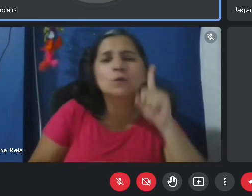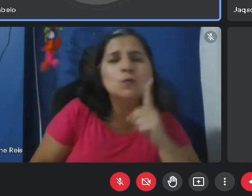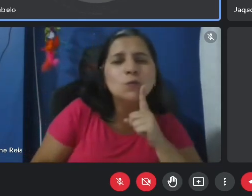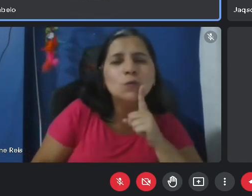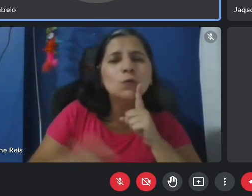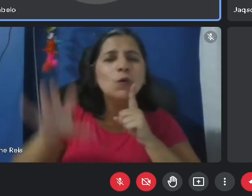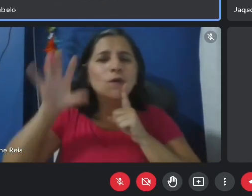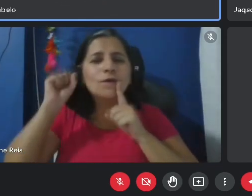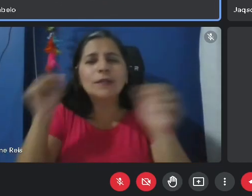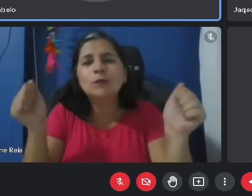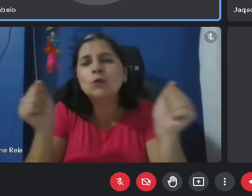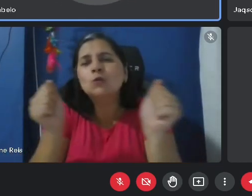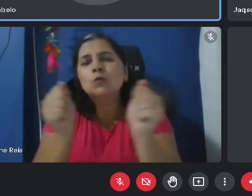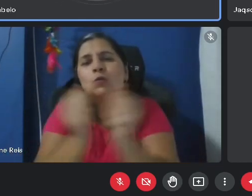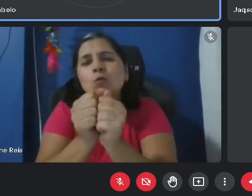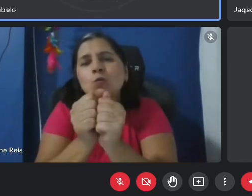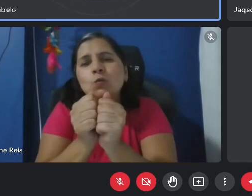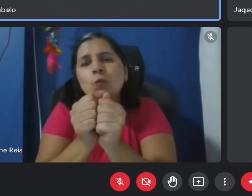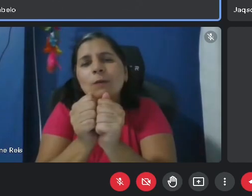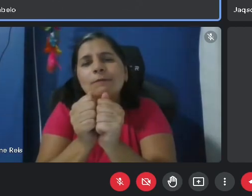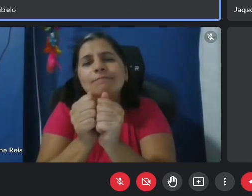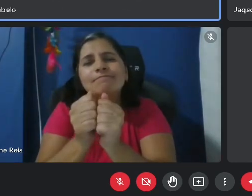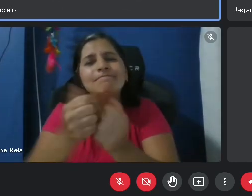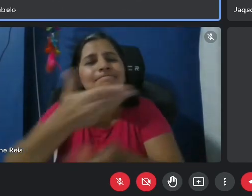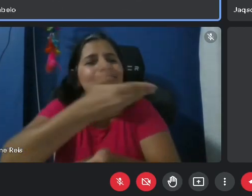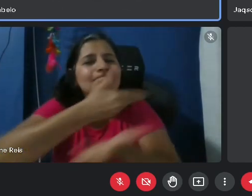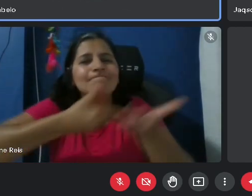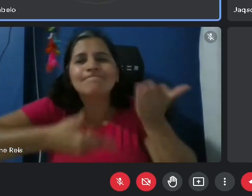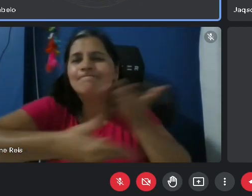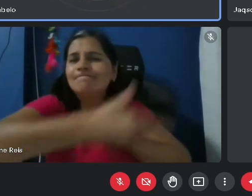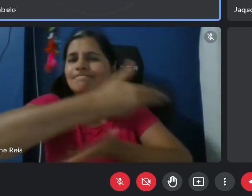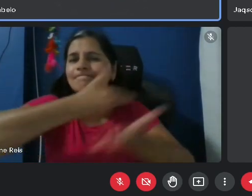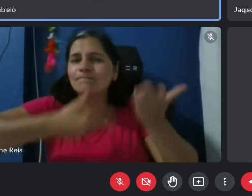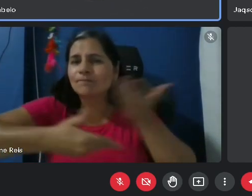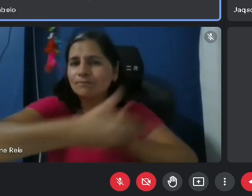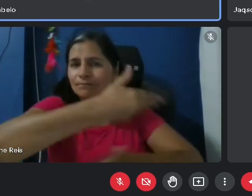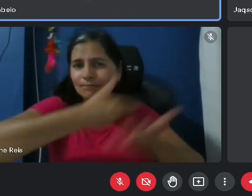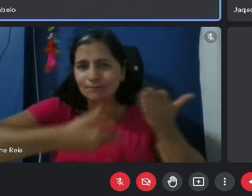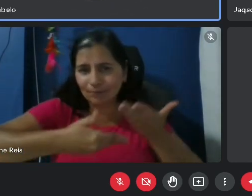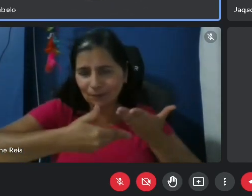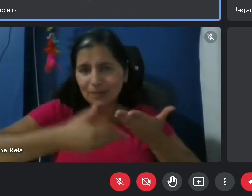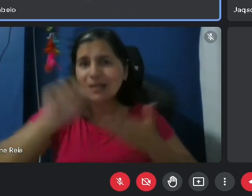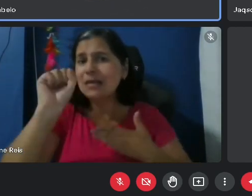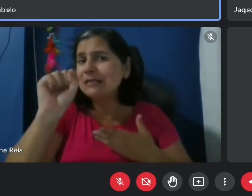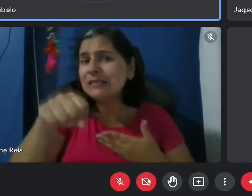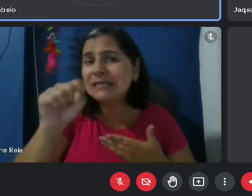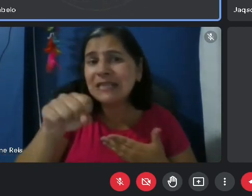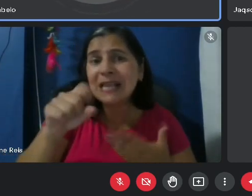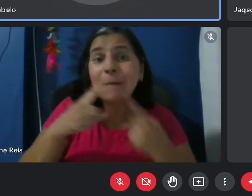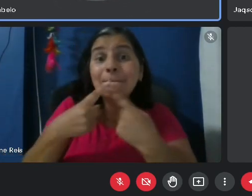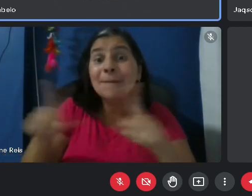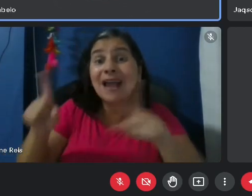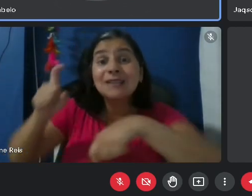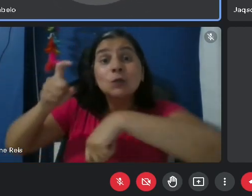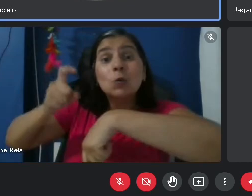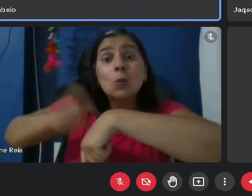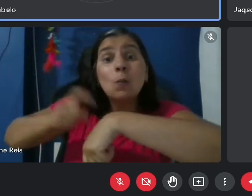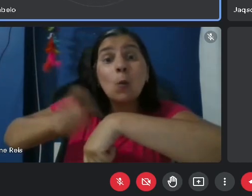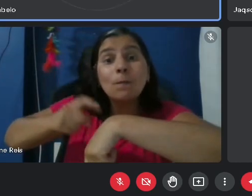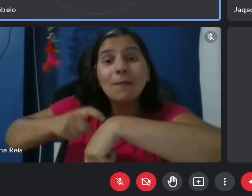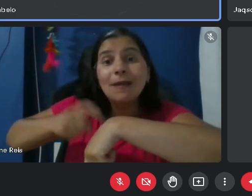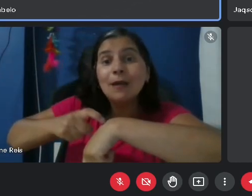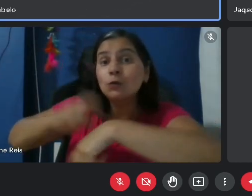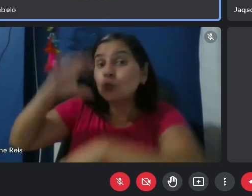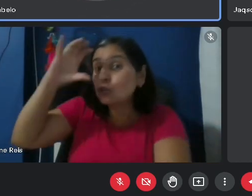A sociedade precisa entender isso. A comunidade surda e a comunidade ouvinte precisa fazer essa